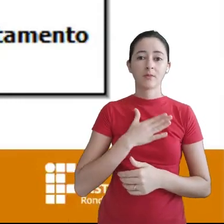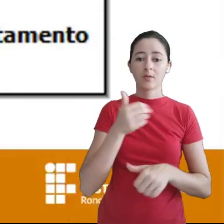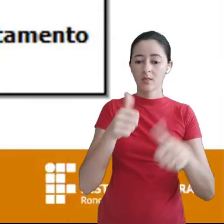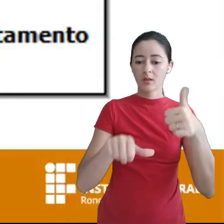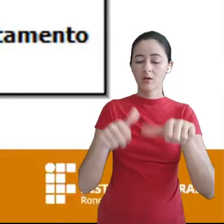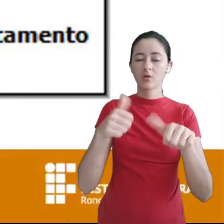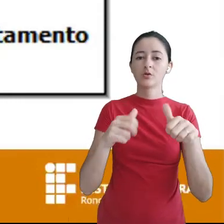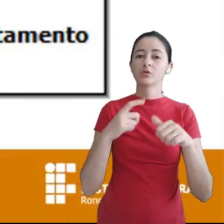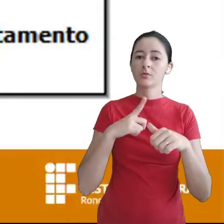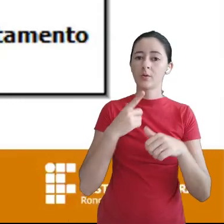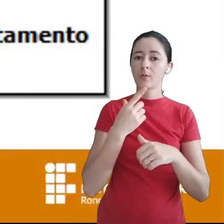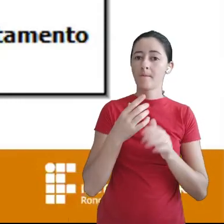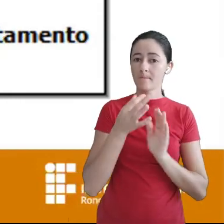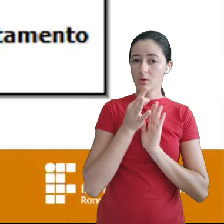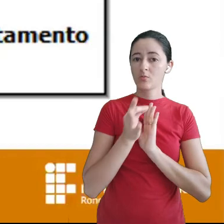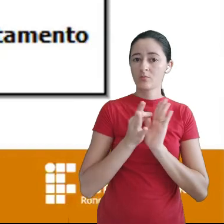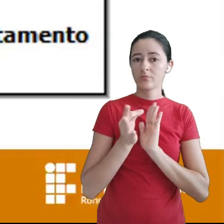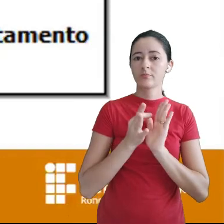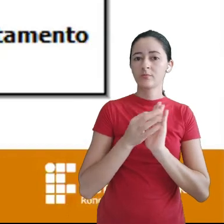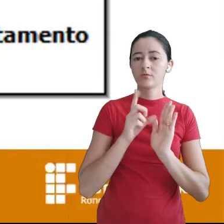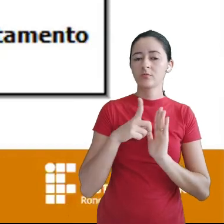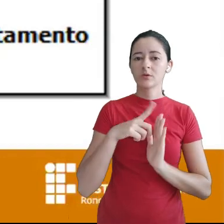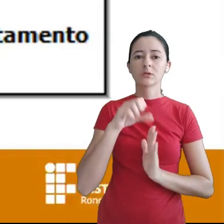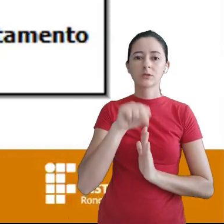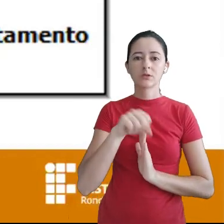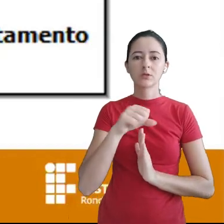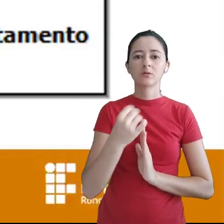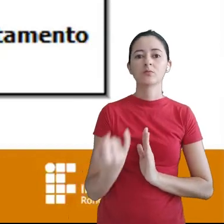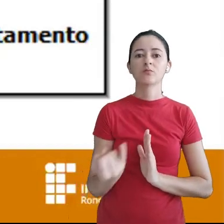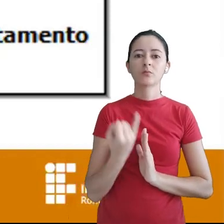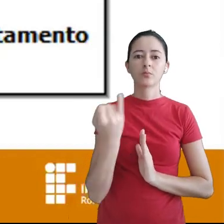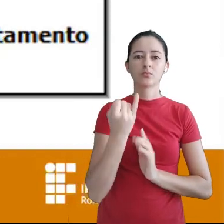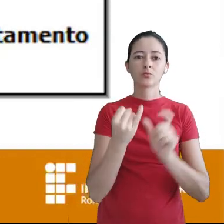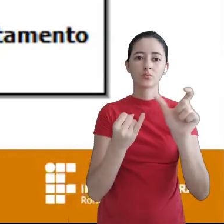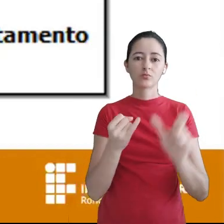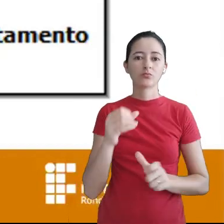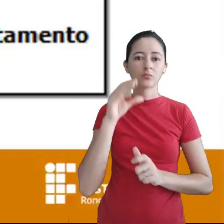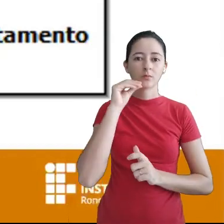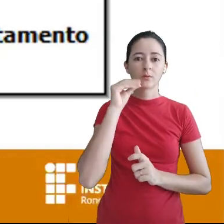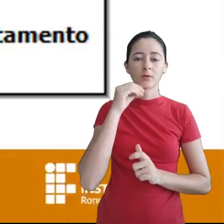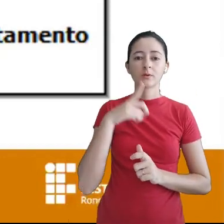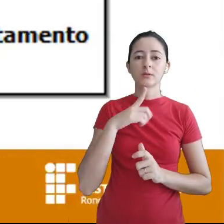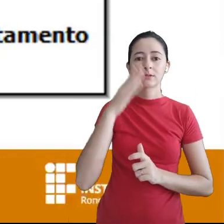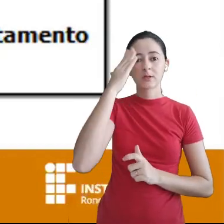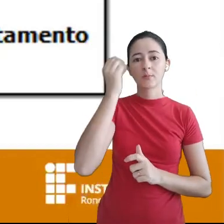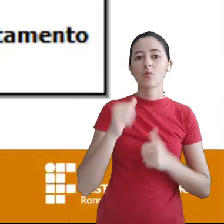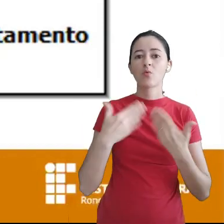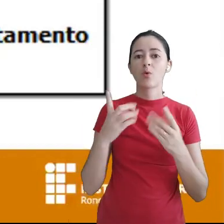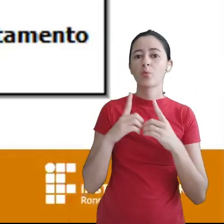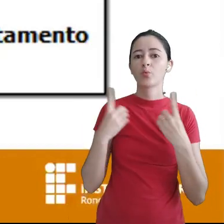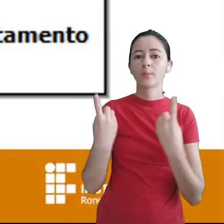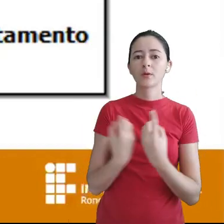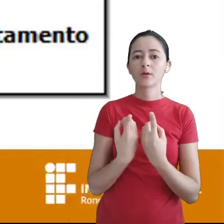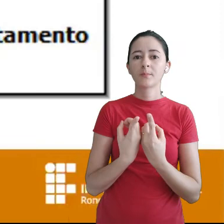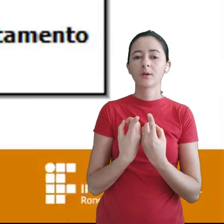é 0. No meu caso aqui, na minha análise, eu acho que sim. Acho que é importante o funcionário possuir a informação de qual